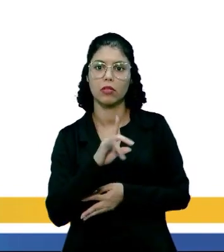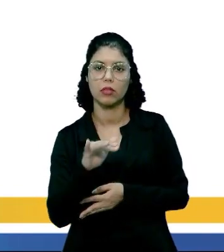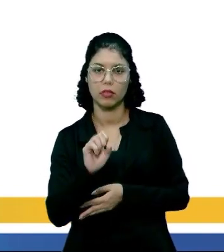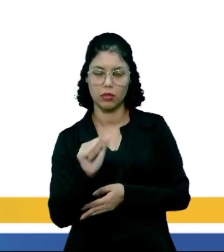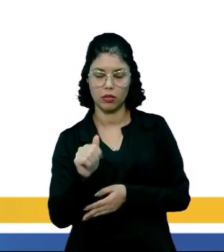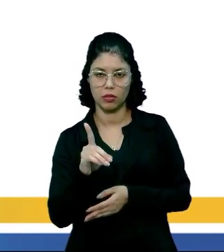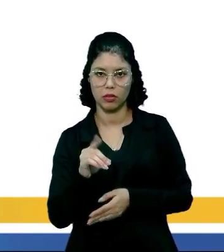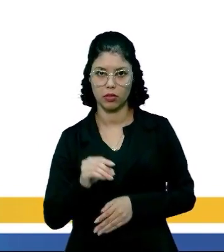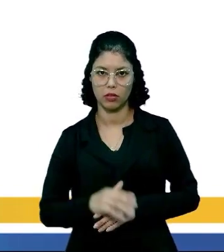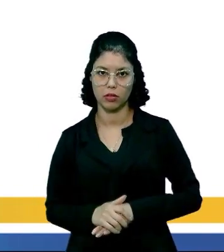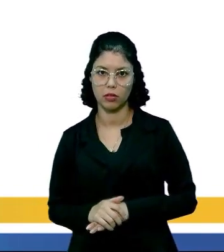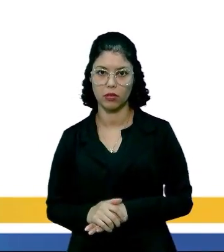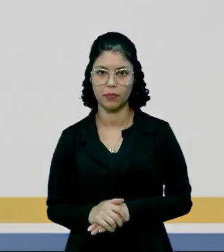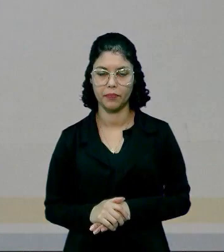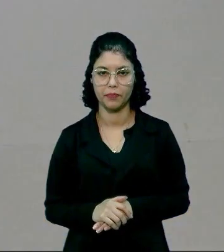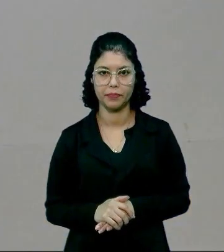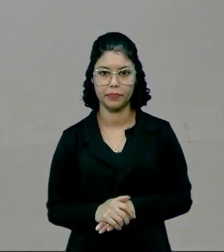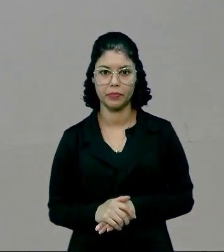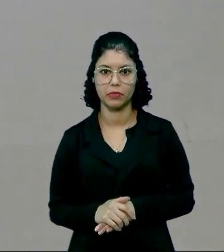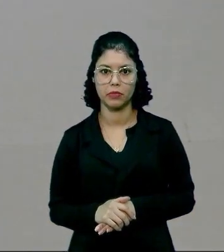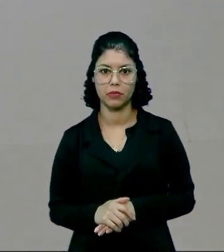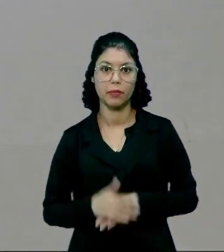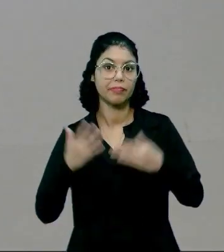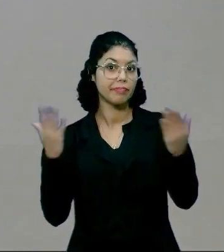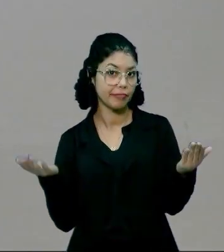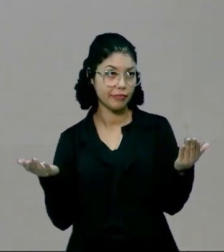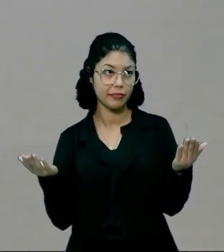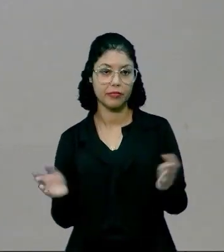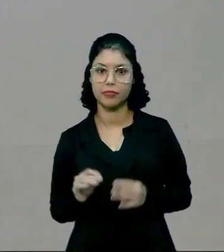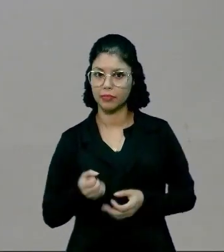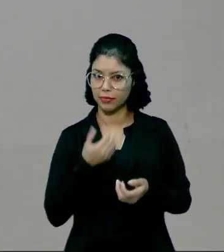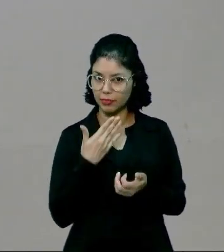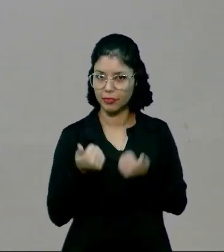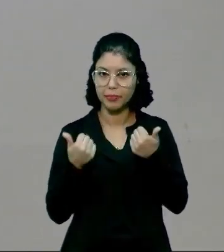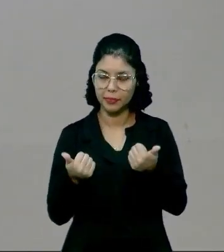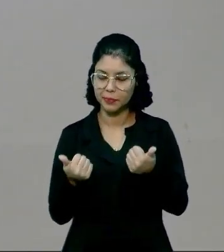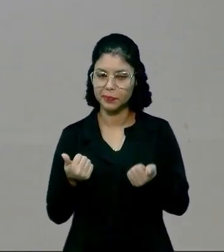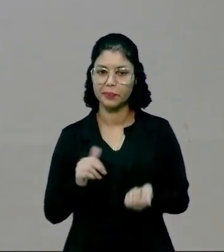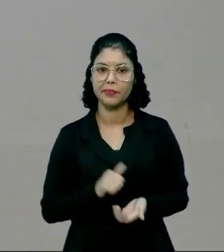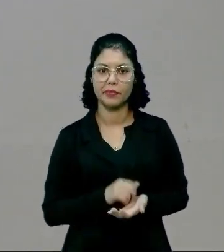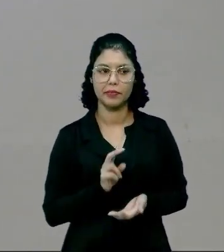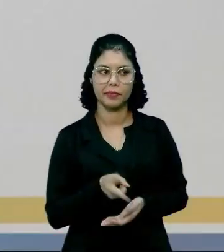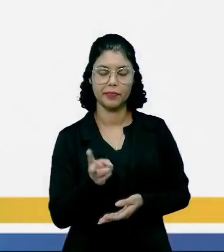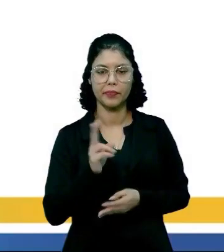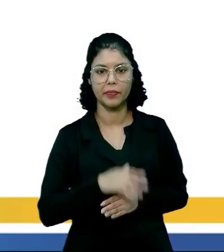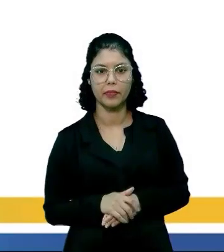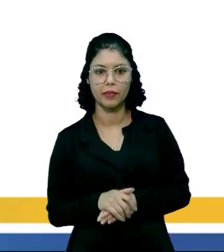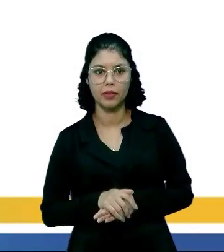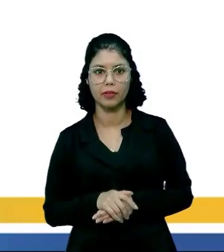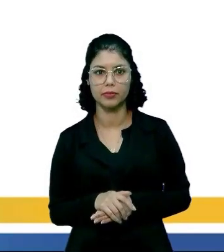realidade de fracassado. E aí, tudo certo até aqui? Vamos seguir?